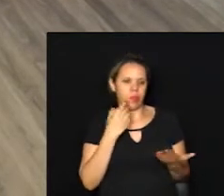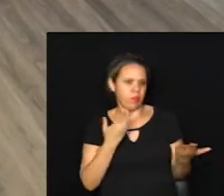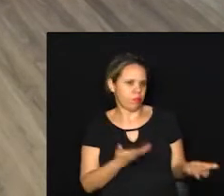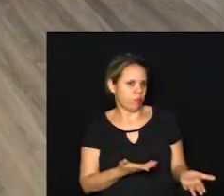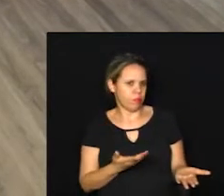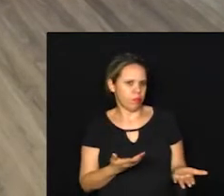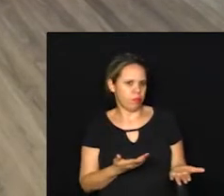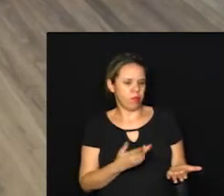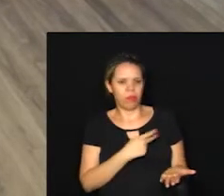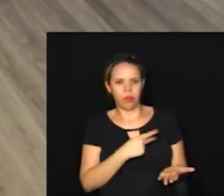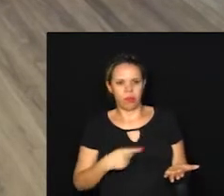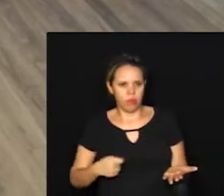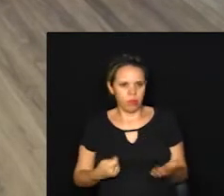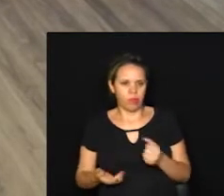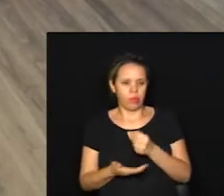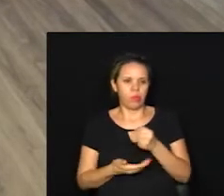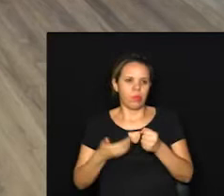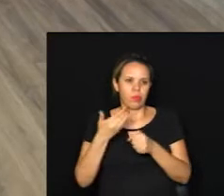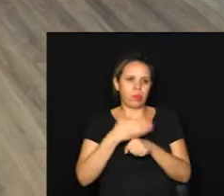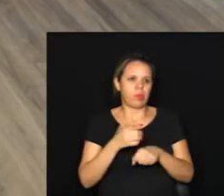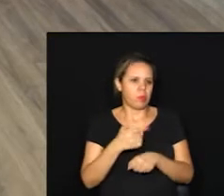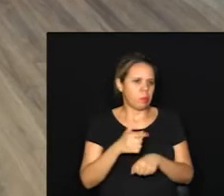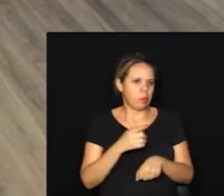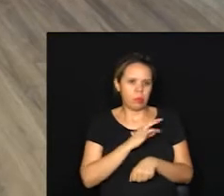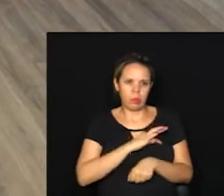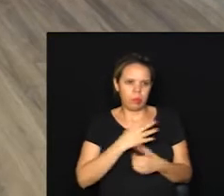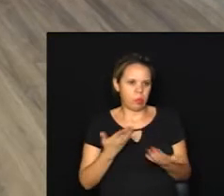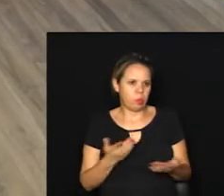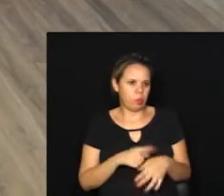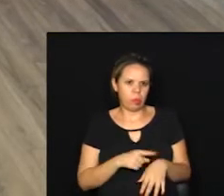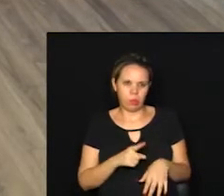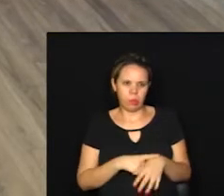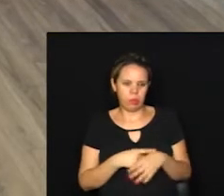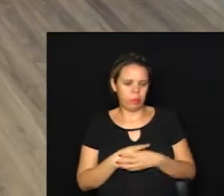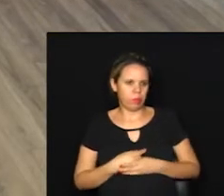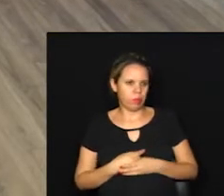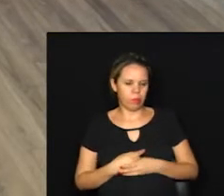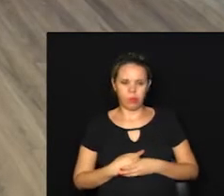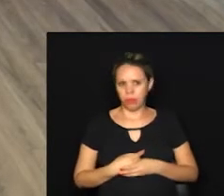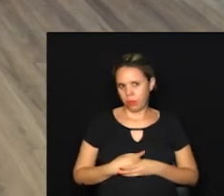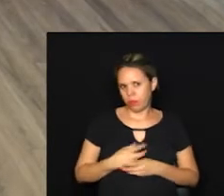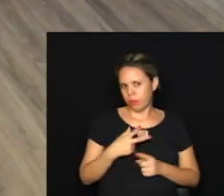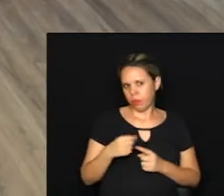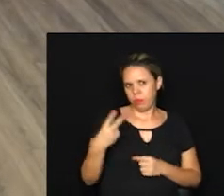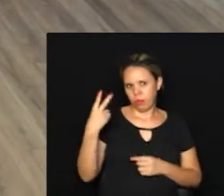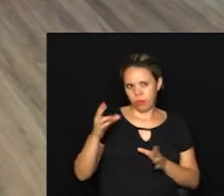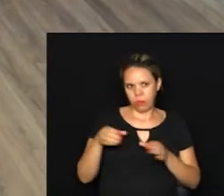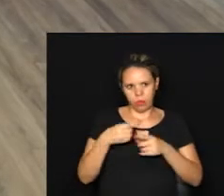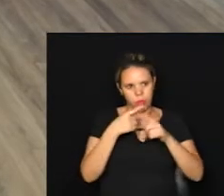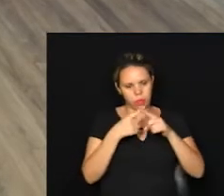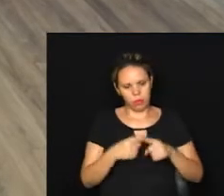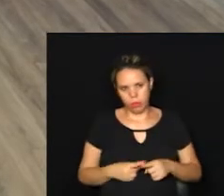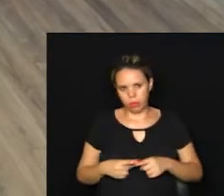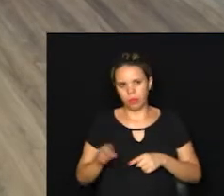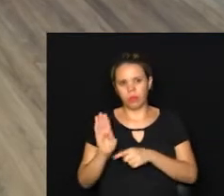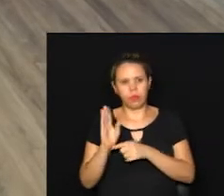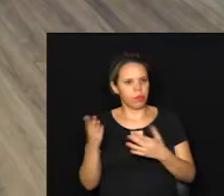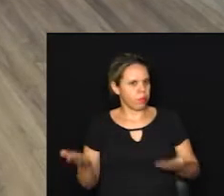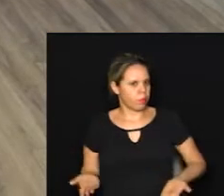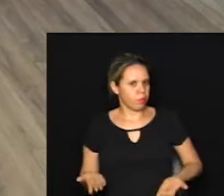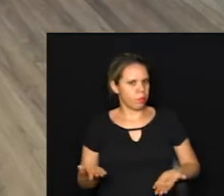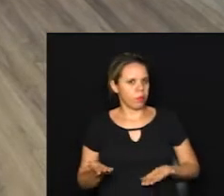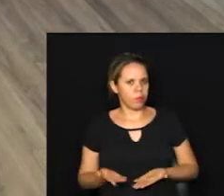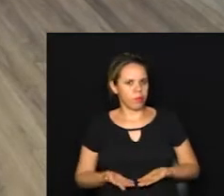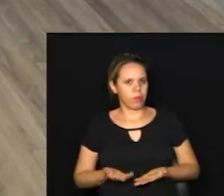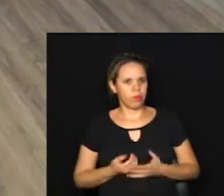de eliminação, não tem treinador neste momento, não vence a 2 jogos no Campeonato Brasileiro da Série B. Então, primeiro